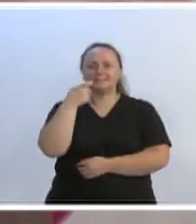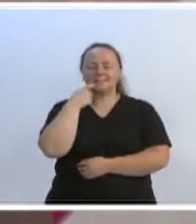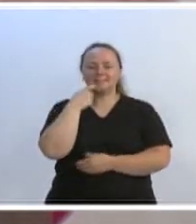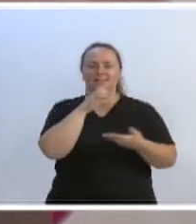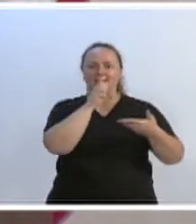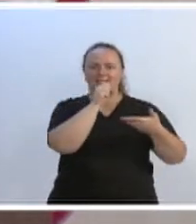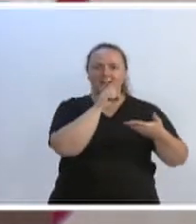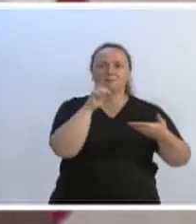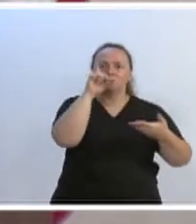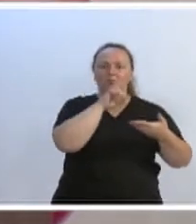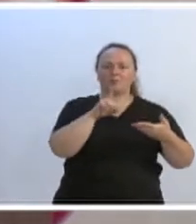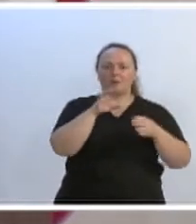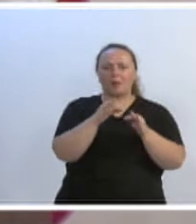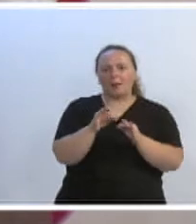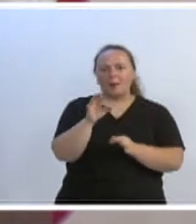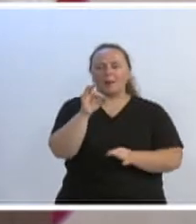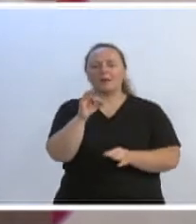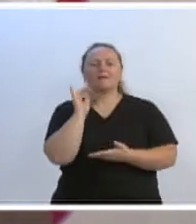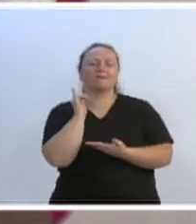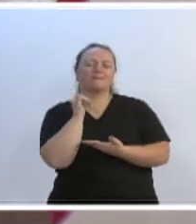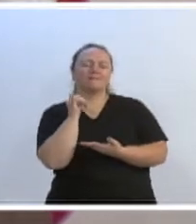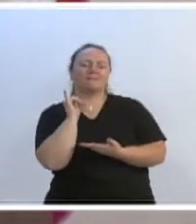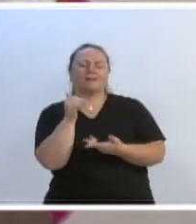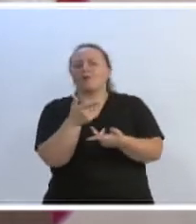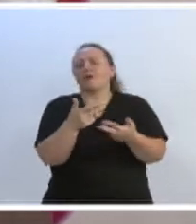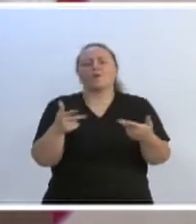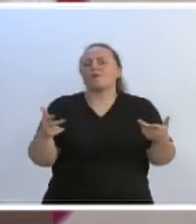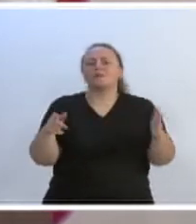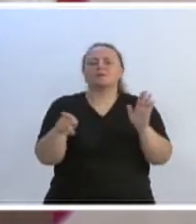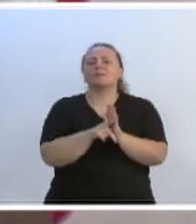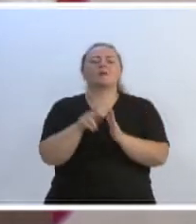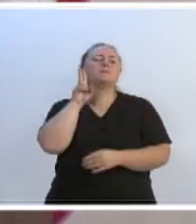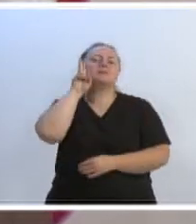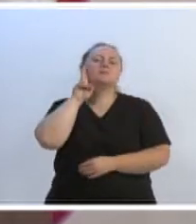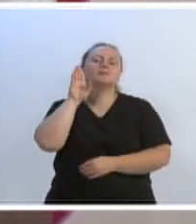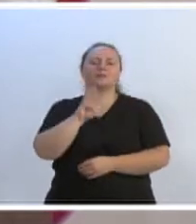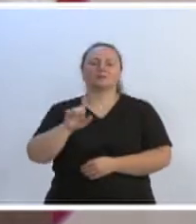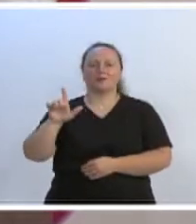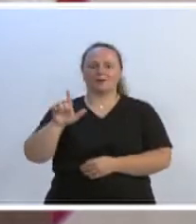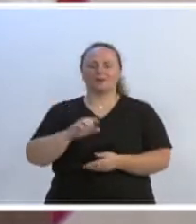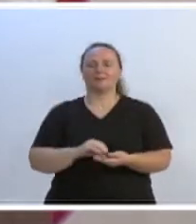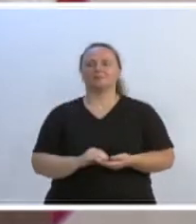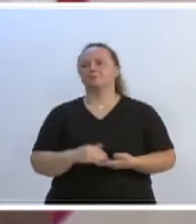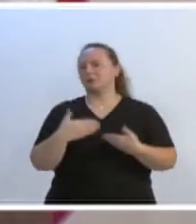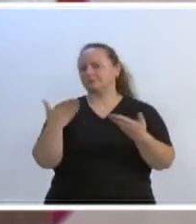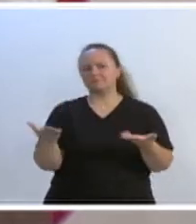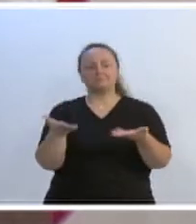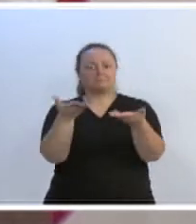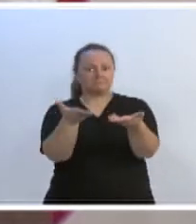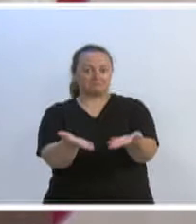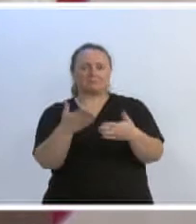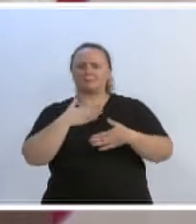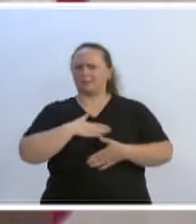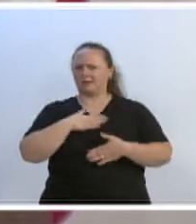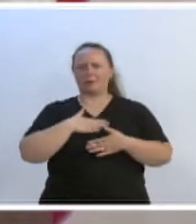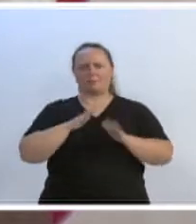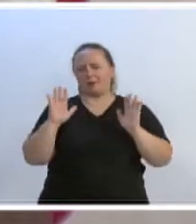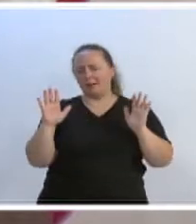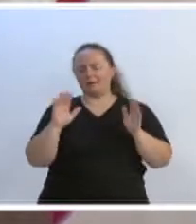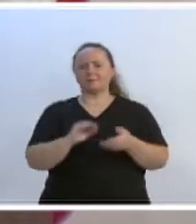Yandes Mantal. O nosso carinho e reconhecimento também e a demonstração da relevância histórica dessa sessão de estarmos aqui acompanhados